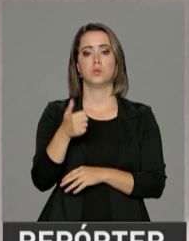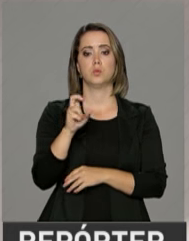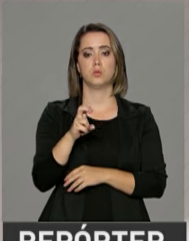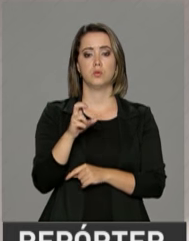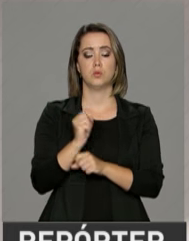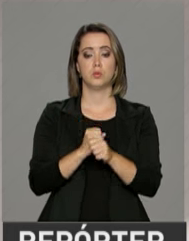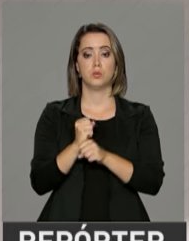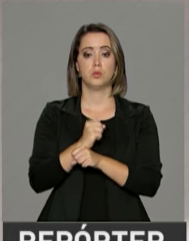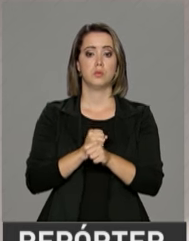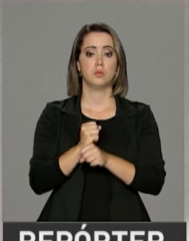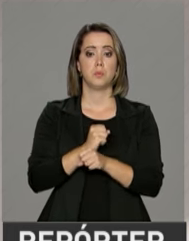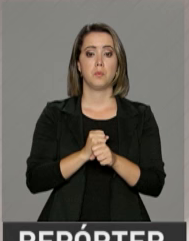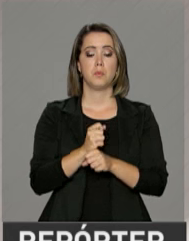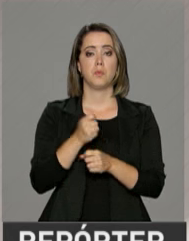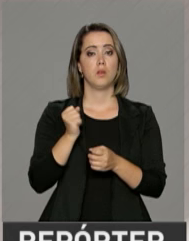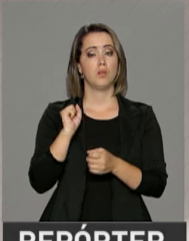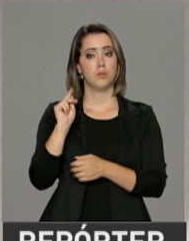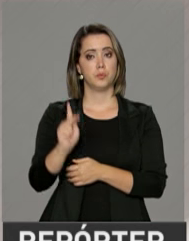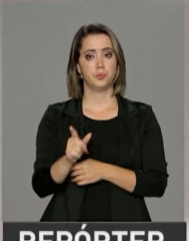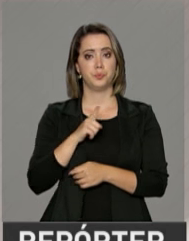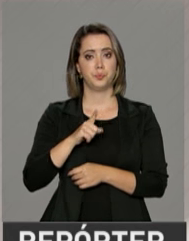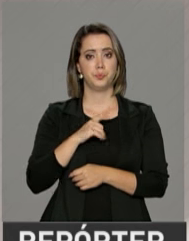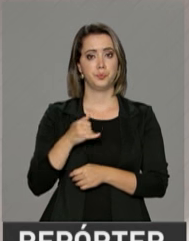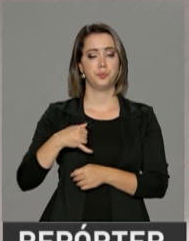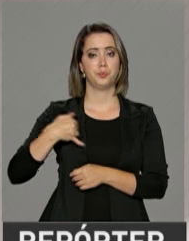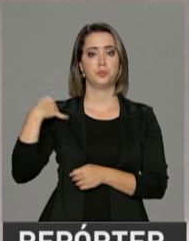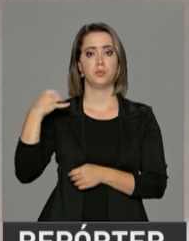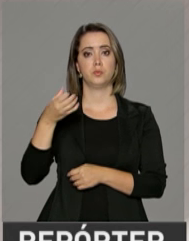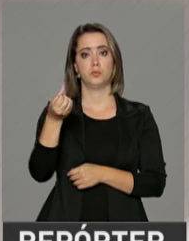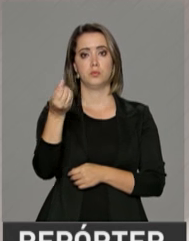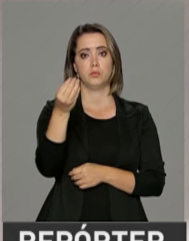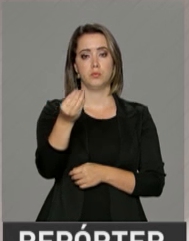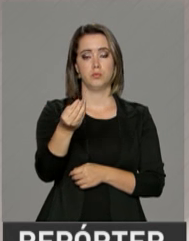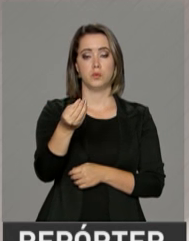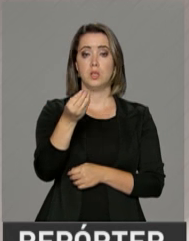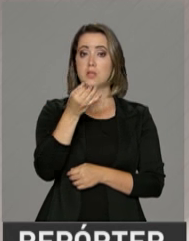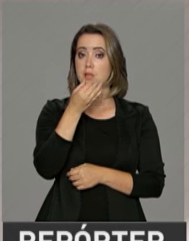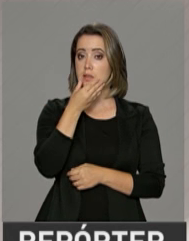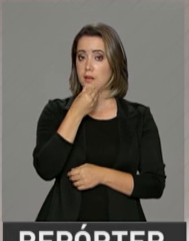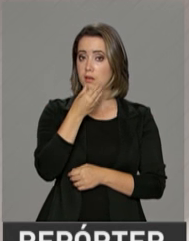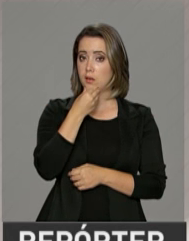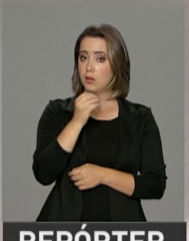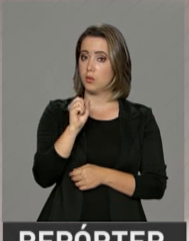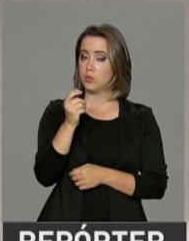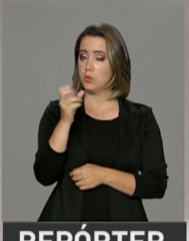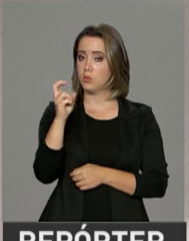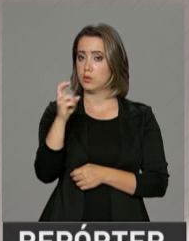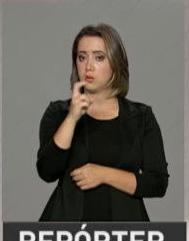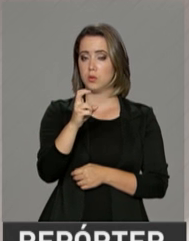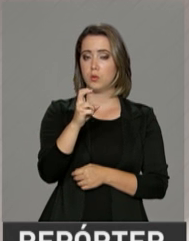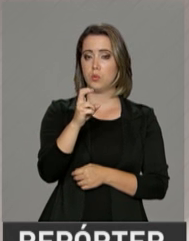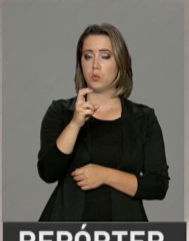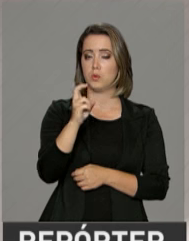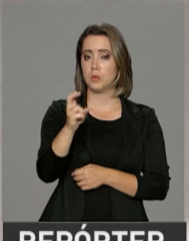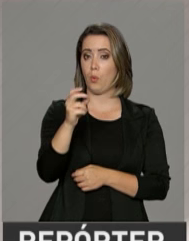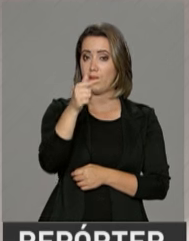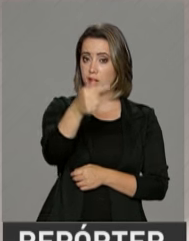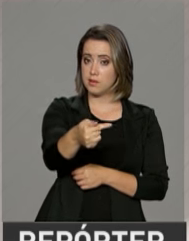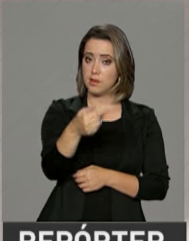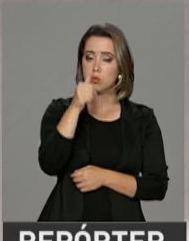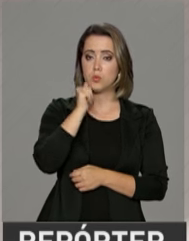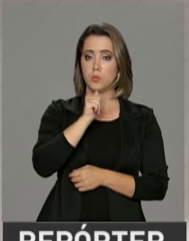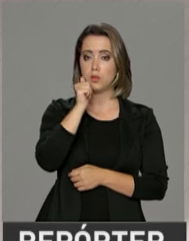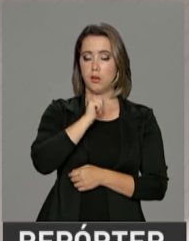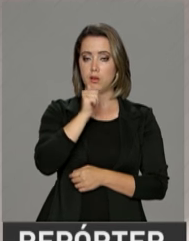anos para se aposentar e ter idade mínima de 60 anos no caso de homens e 57 no caso de